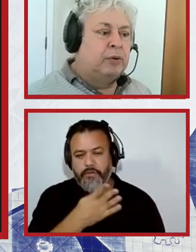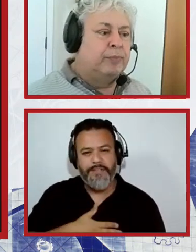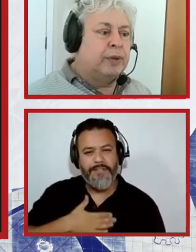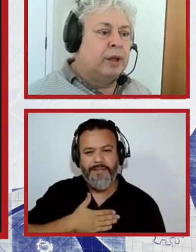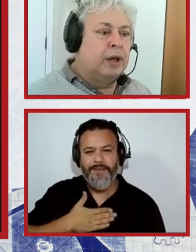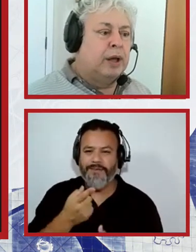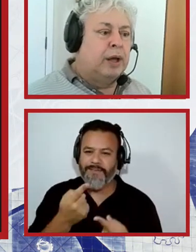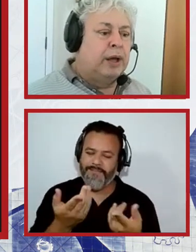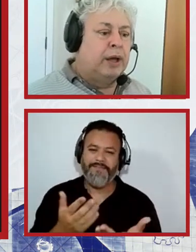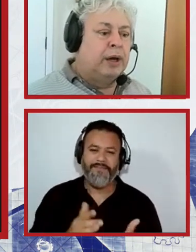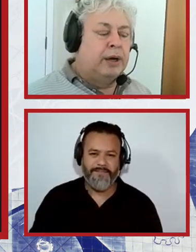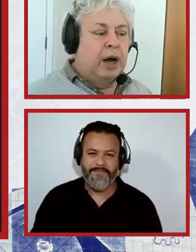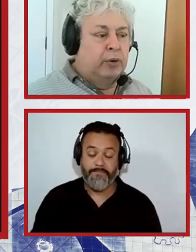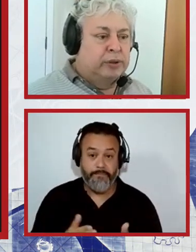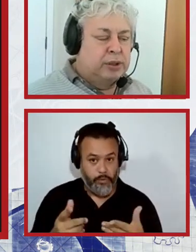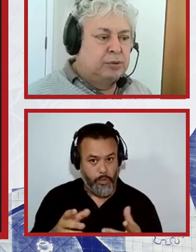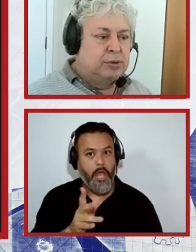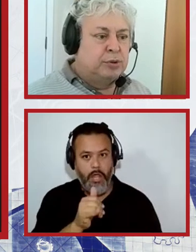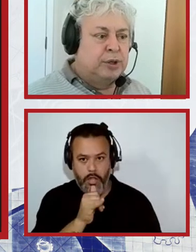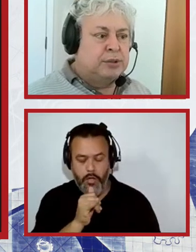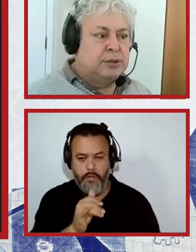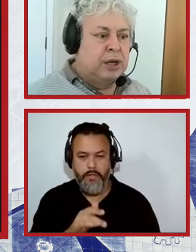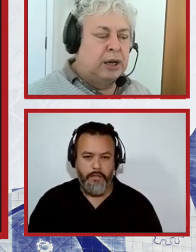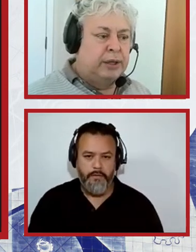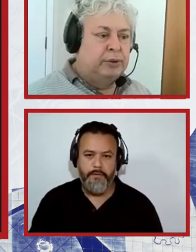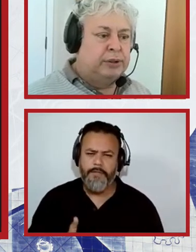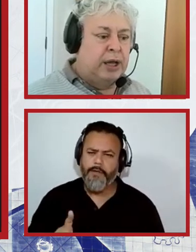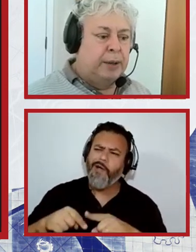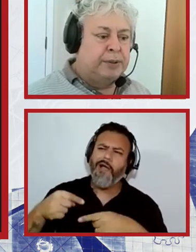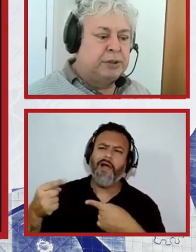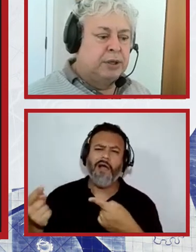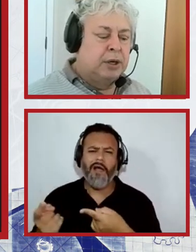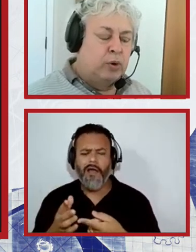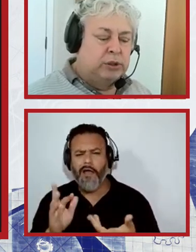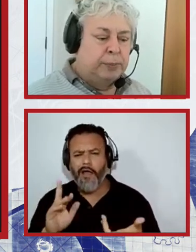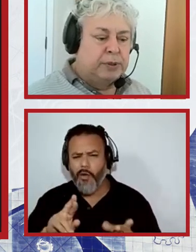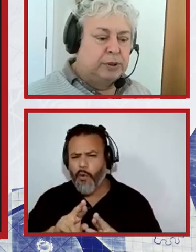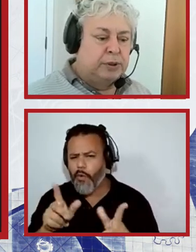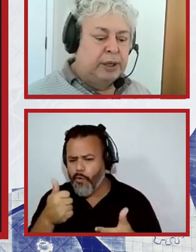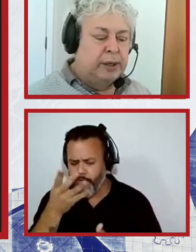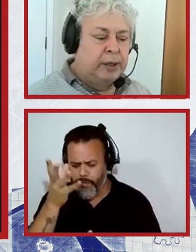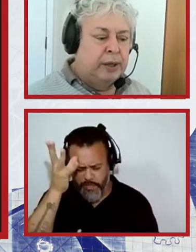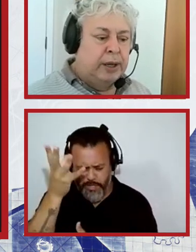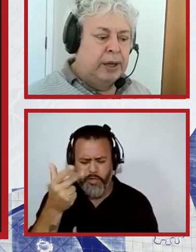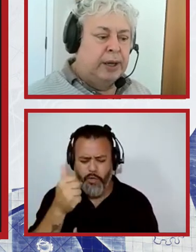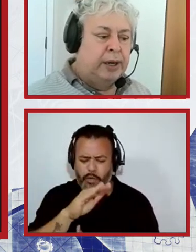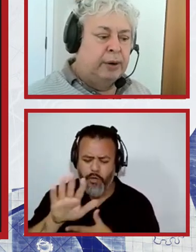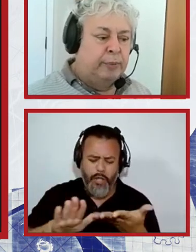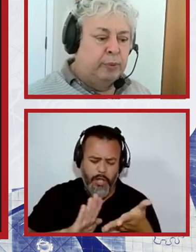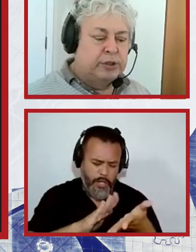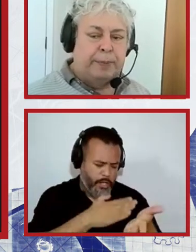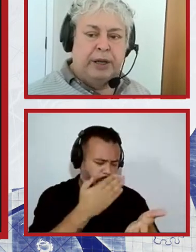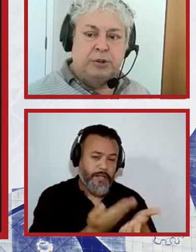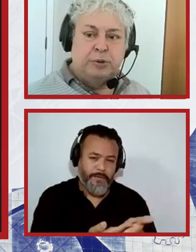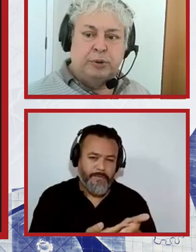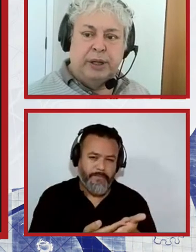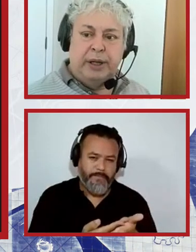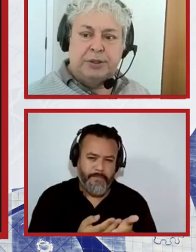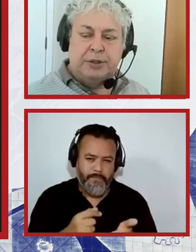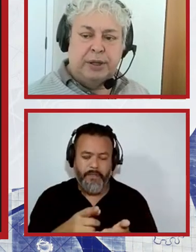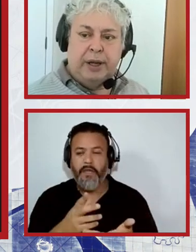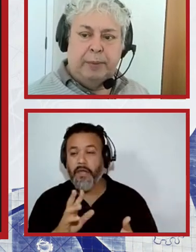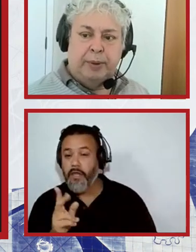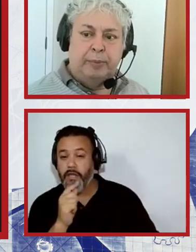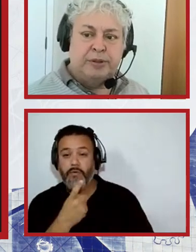Bom, então, há outras soluções, além do intérprete, quando a pessoa usa aparelho